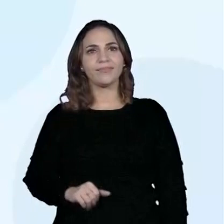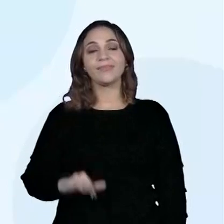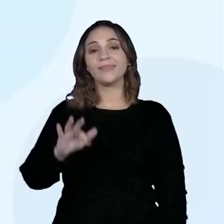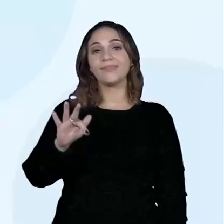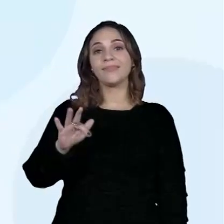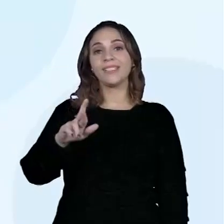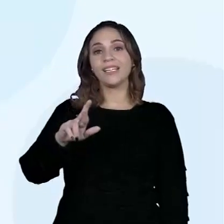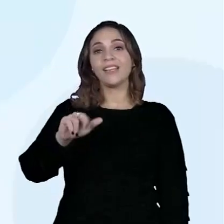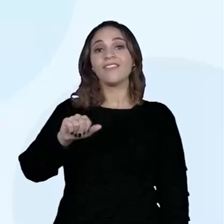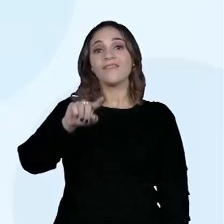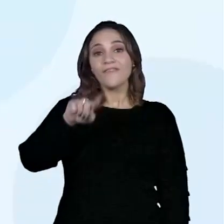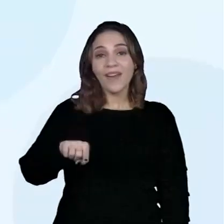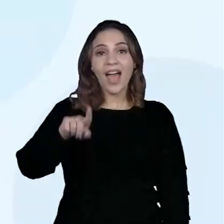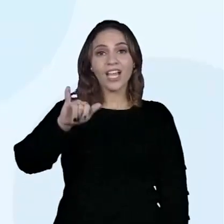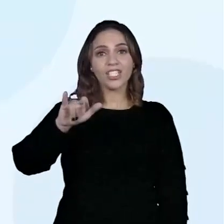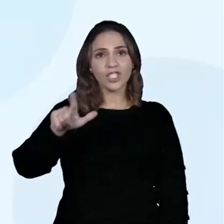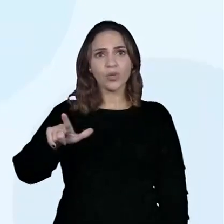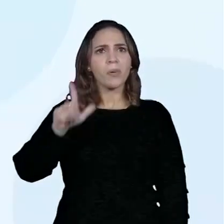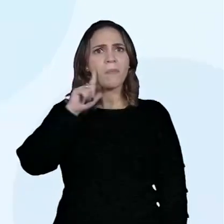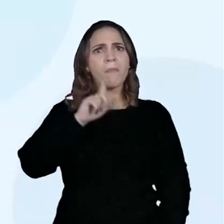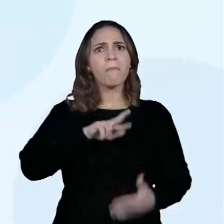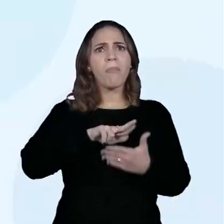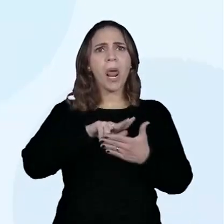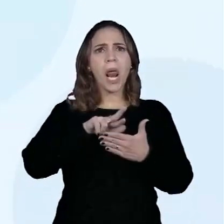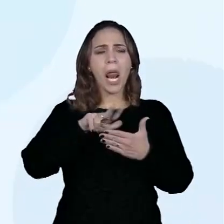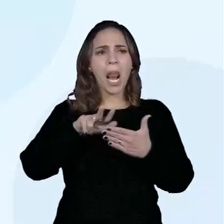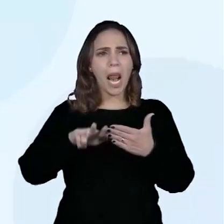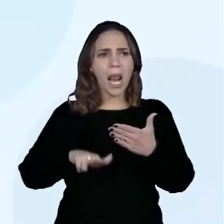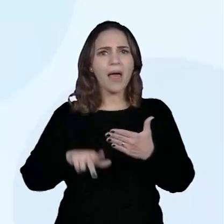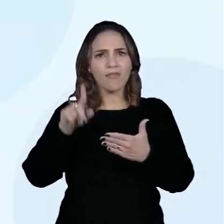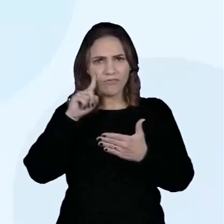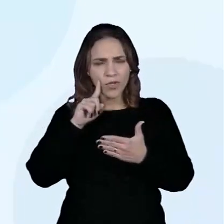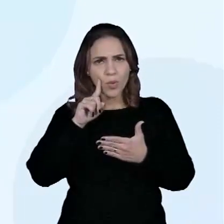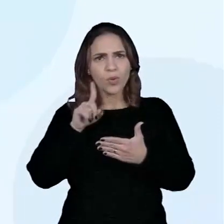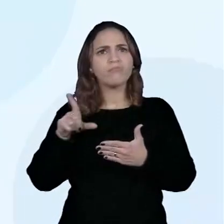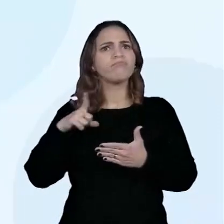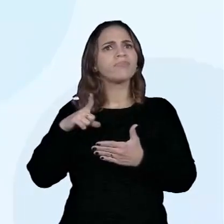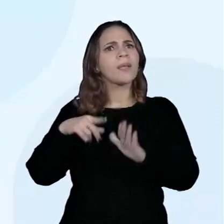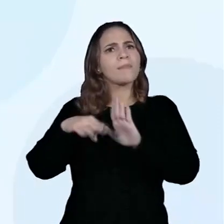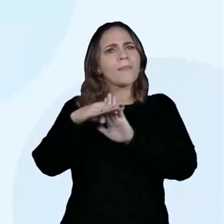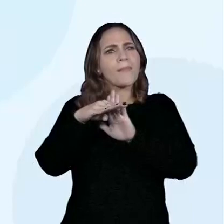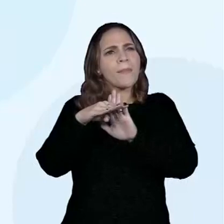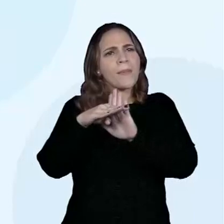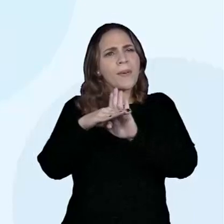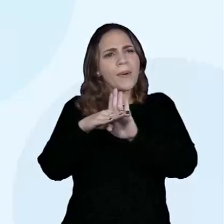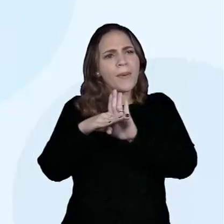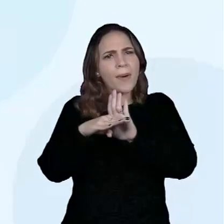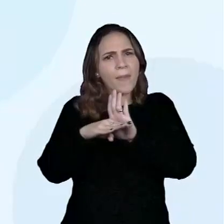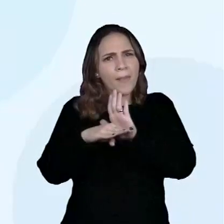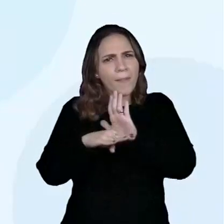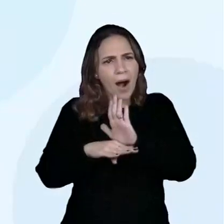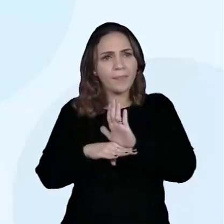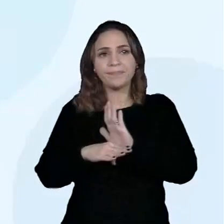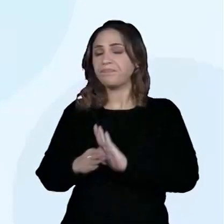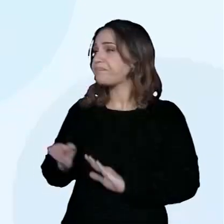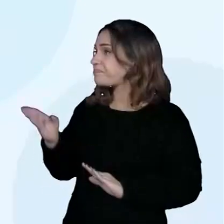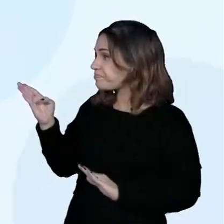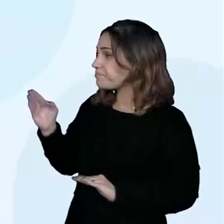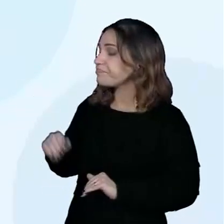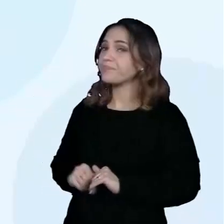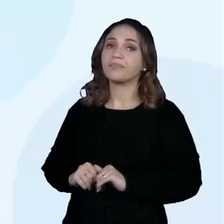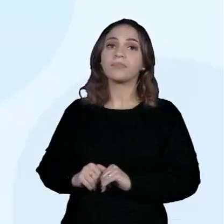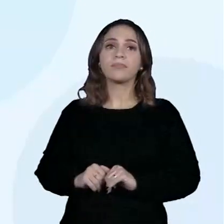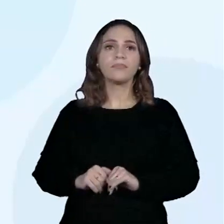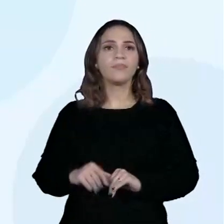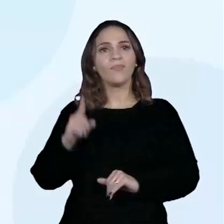páginas, difícil, lê, é, próxima. E eu pulei